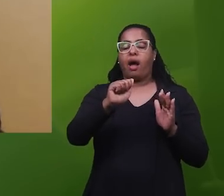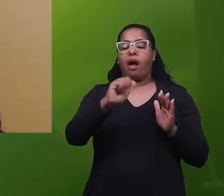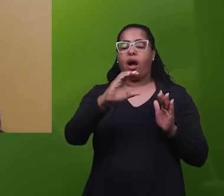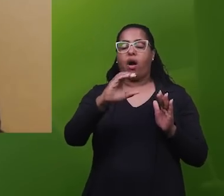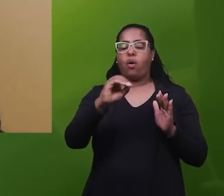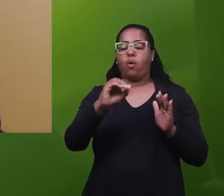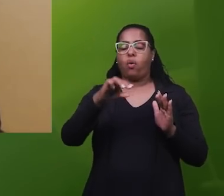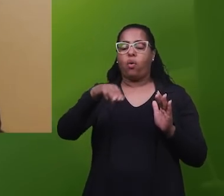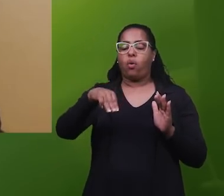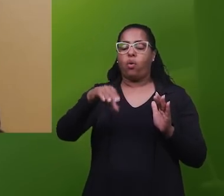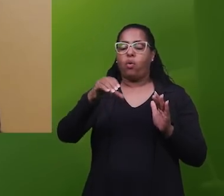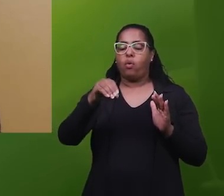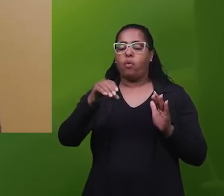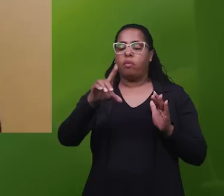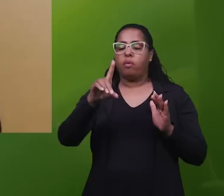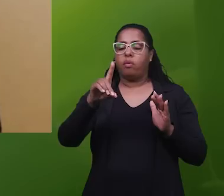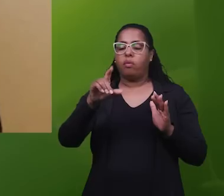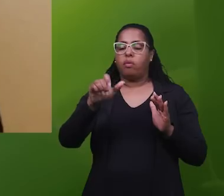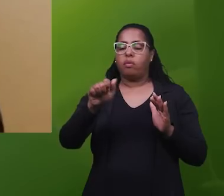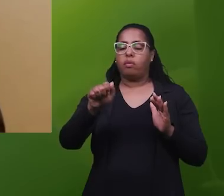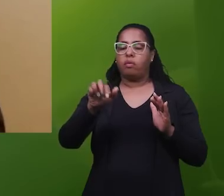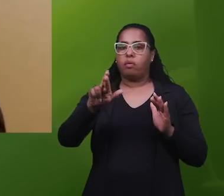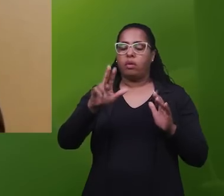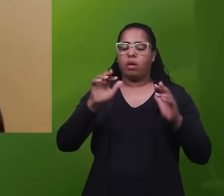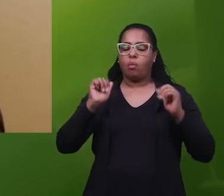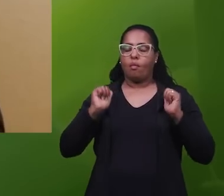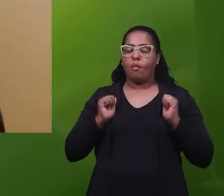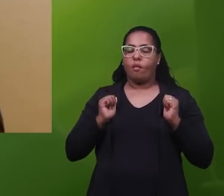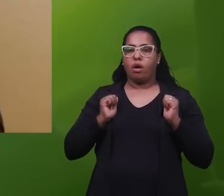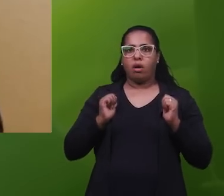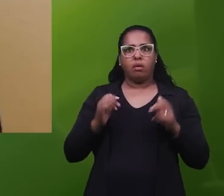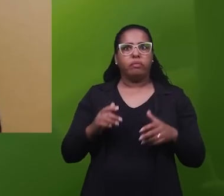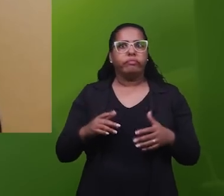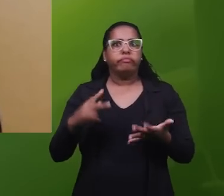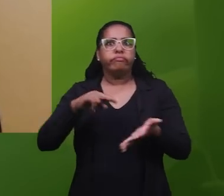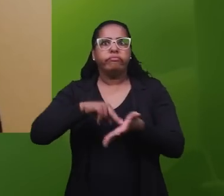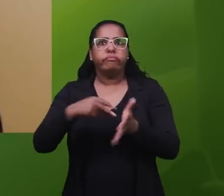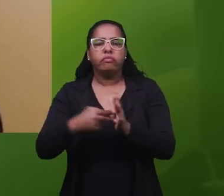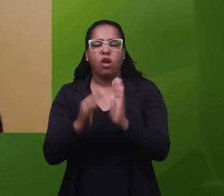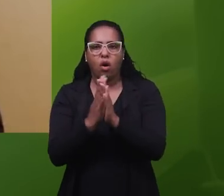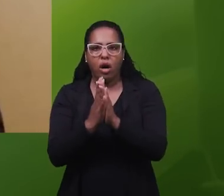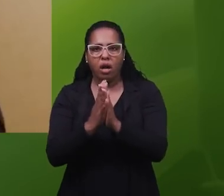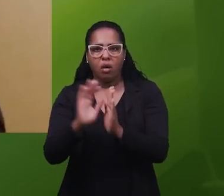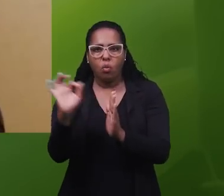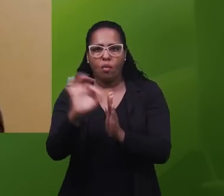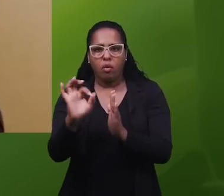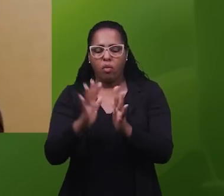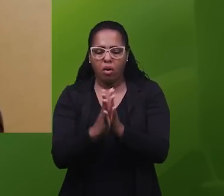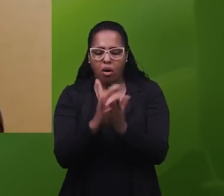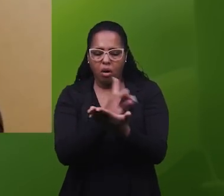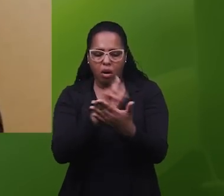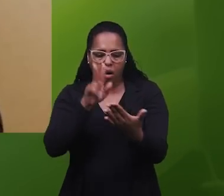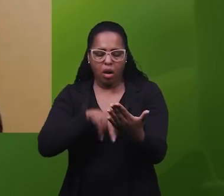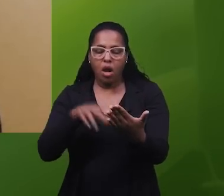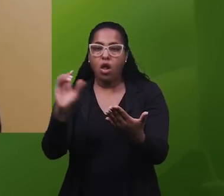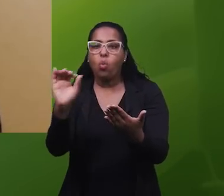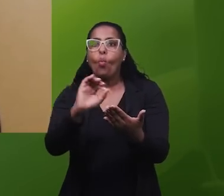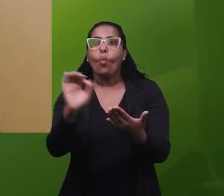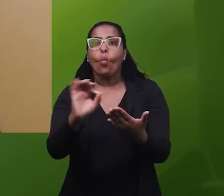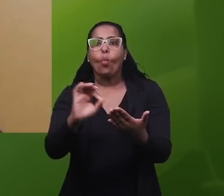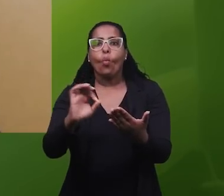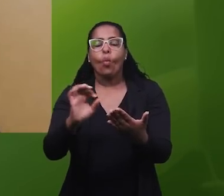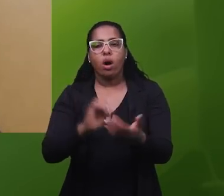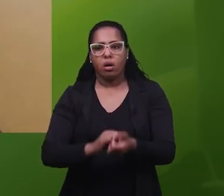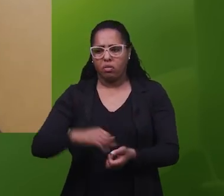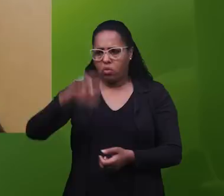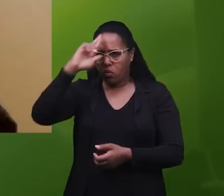representa muitas coisas. Ele já não ora como um dia orou, a palavra ele não está lendo,